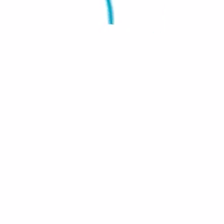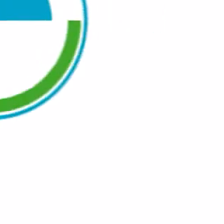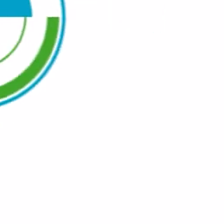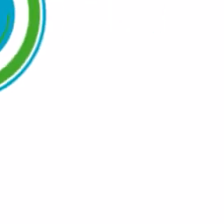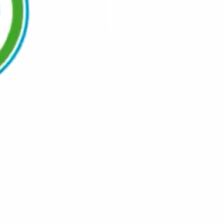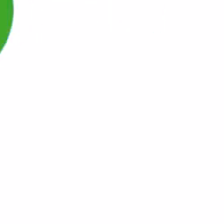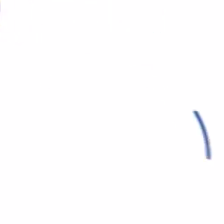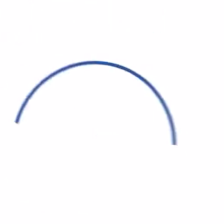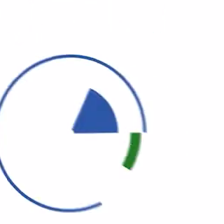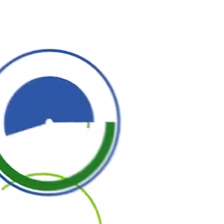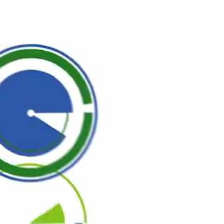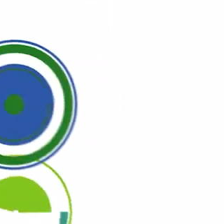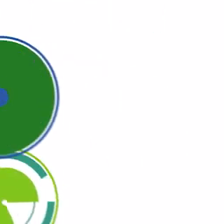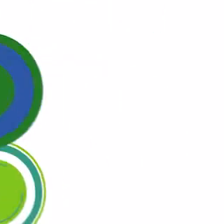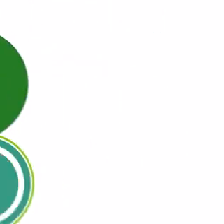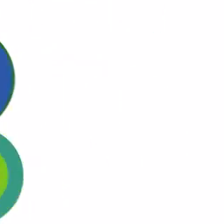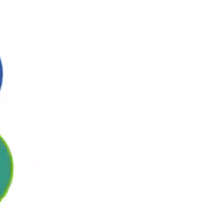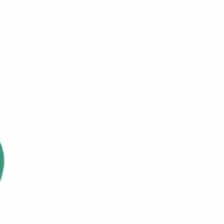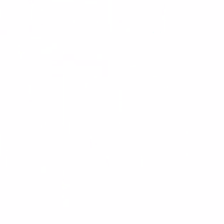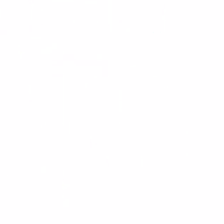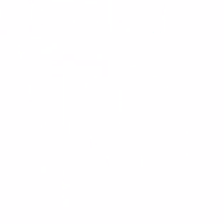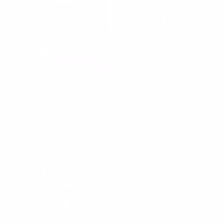E aí